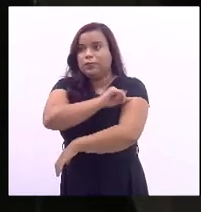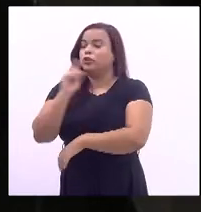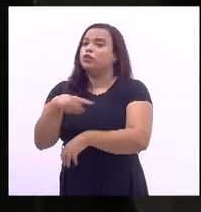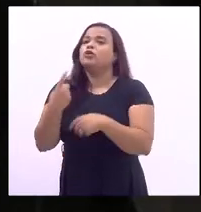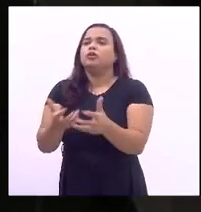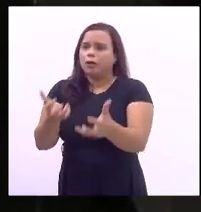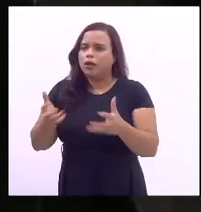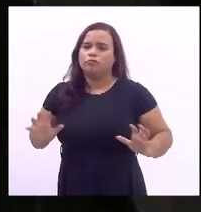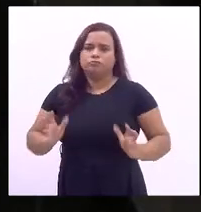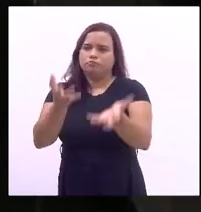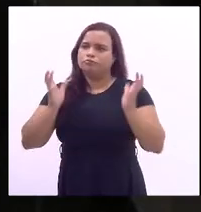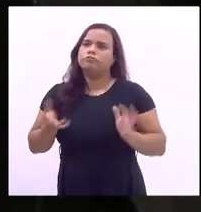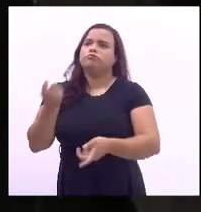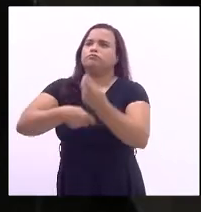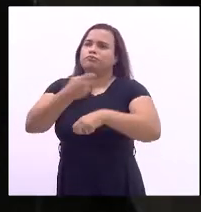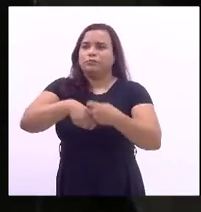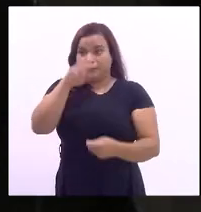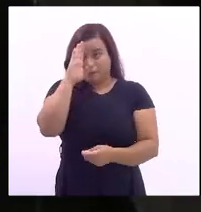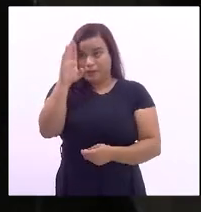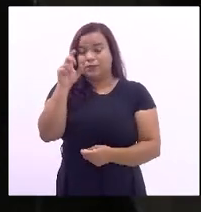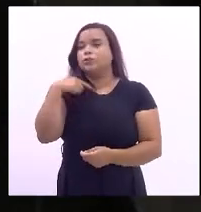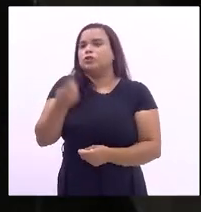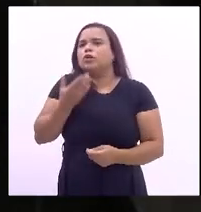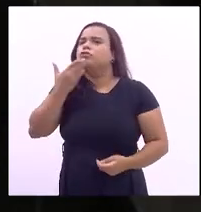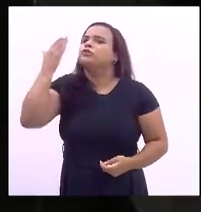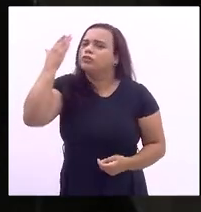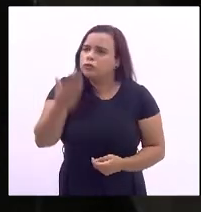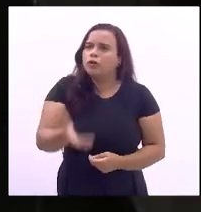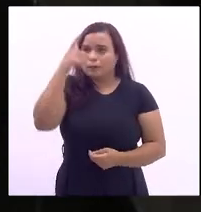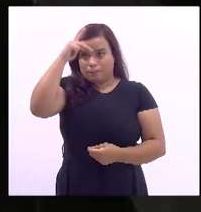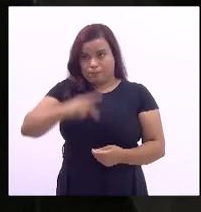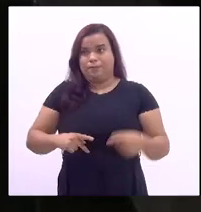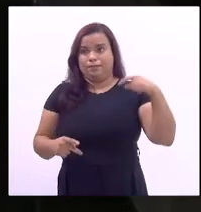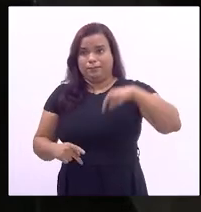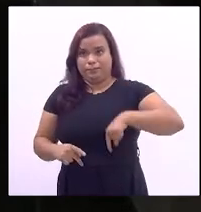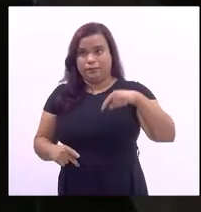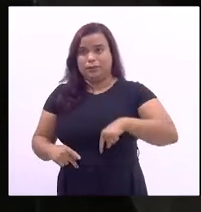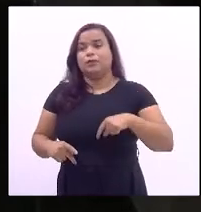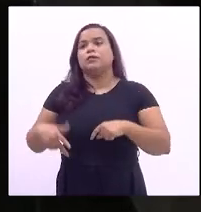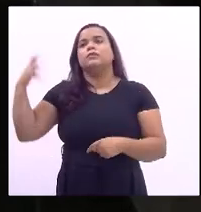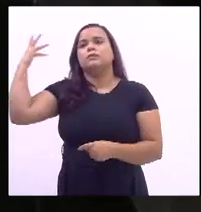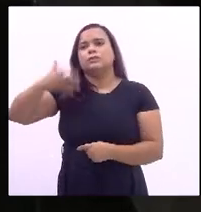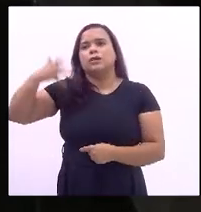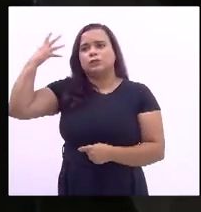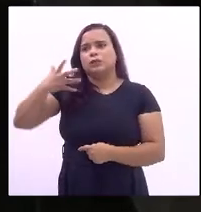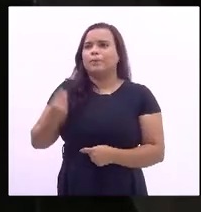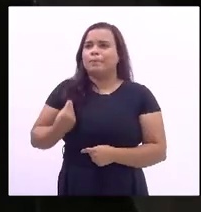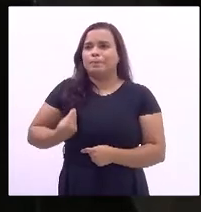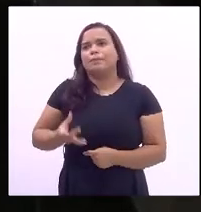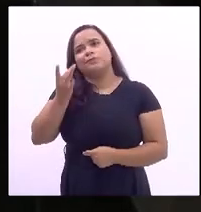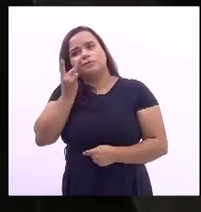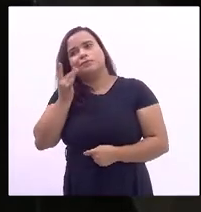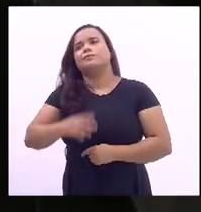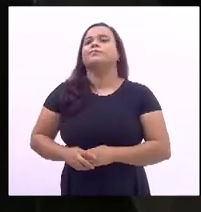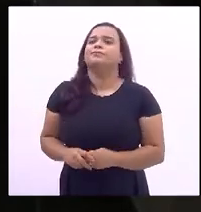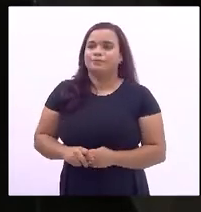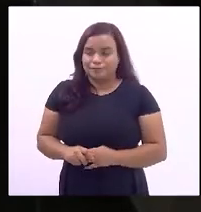Principalmente quando a gente solicita ao presidente as sessões presenciais